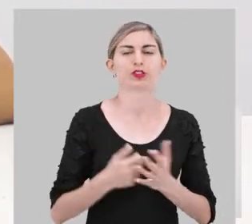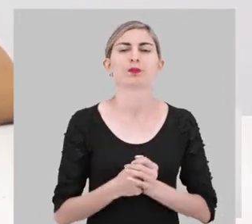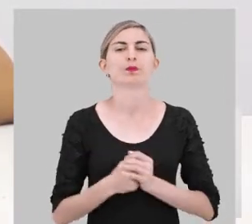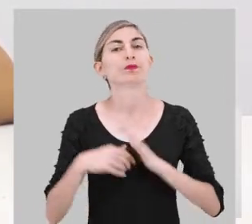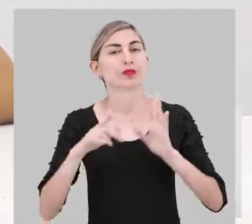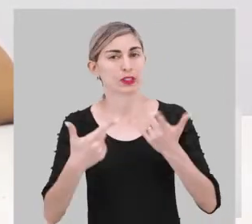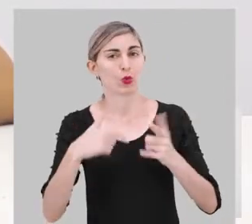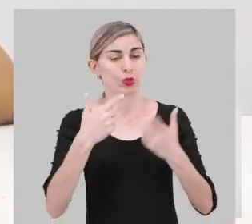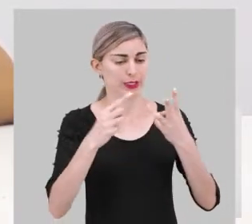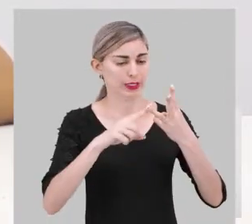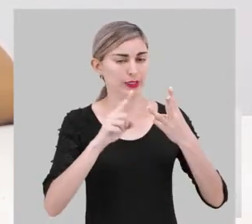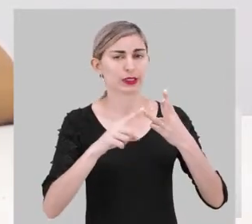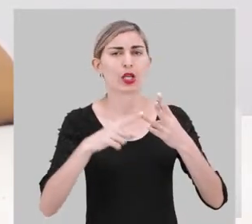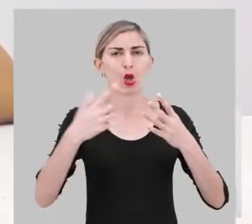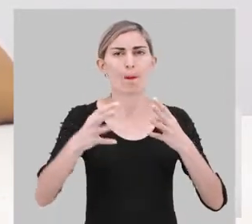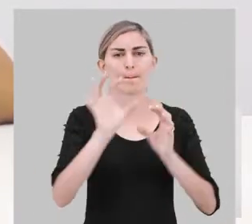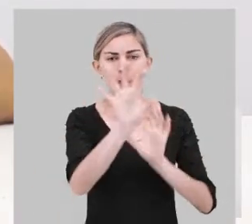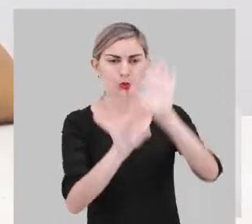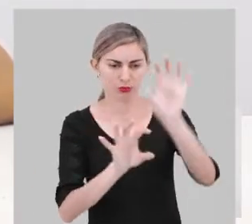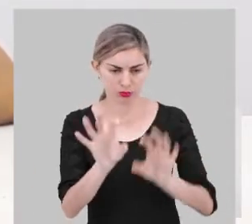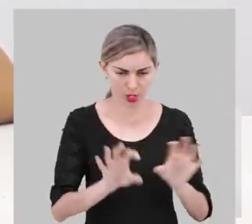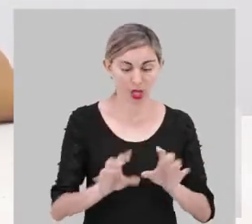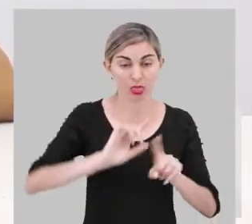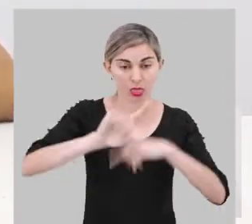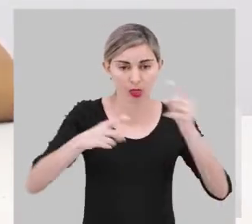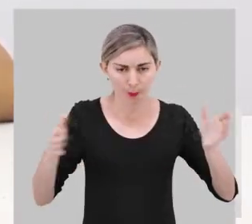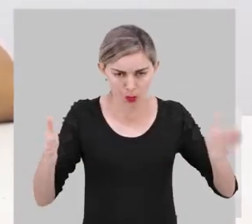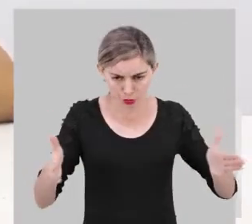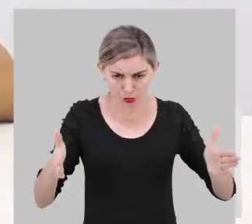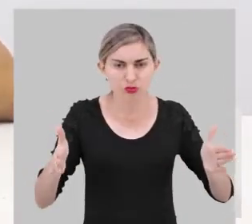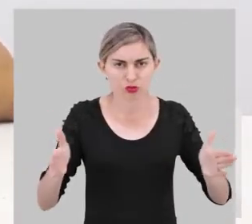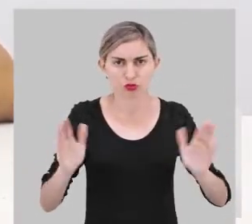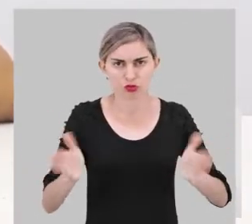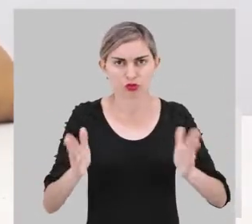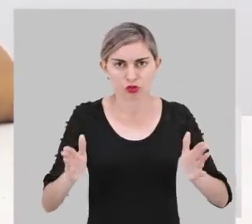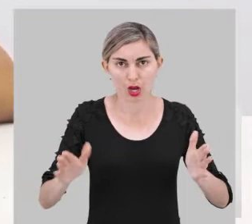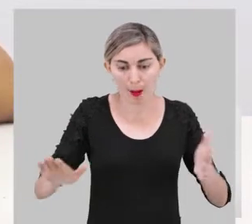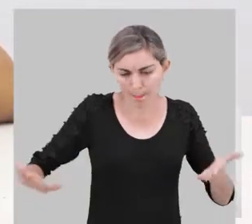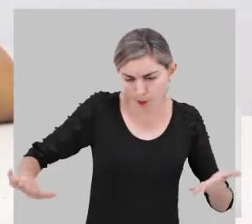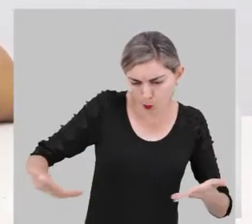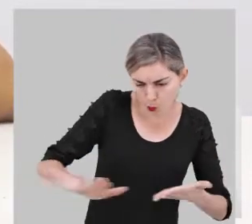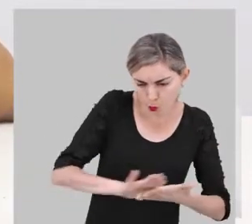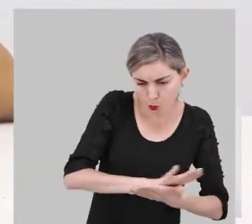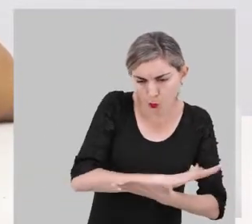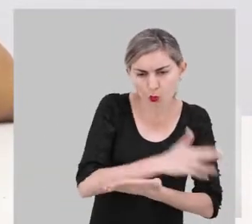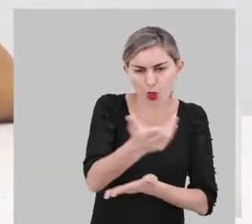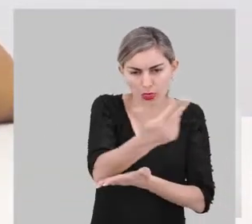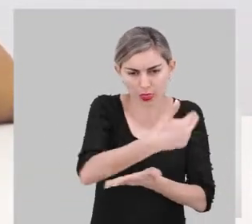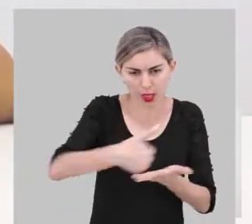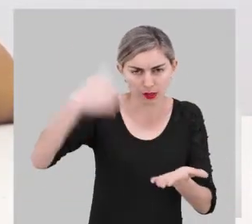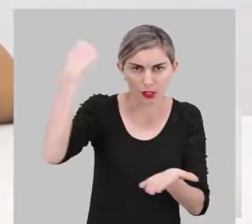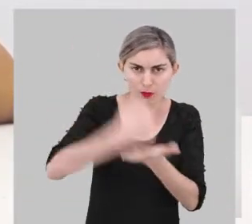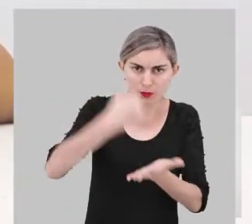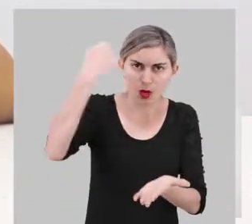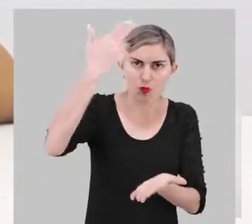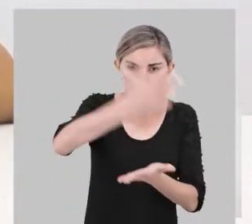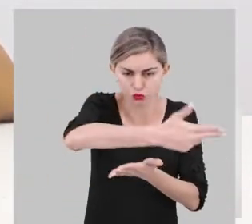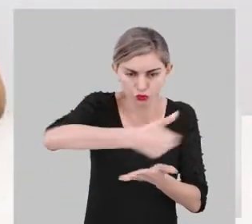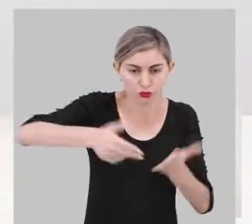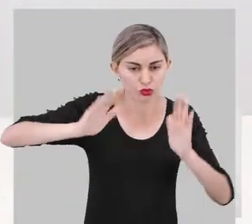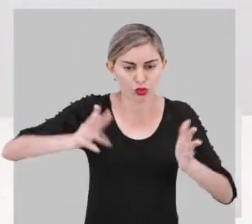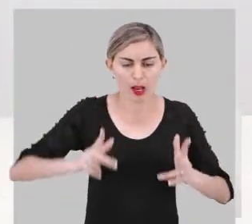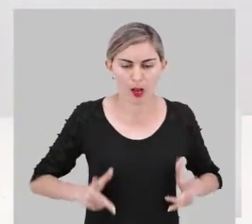equipamento é o equipamento de montagem. Depois que a folha já está devidamente envernizada e com a